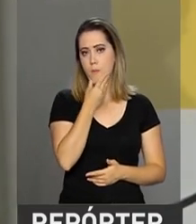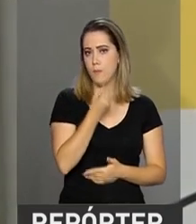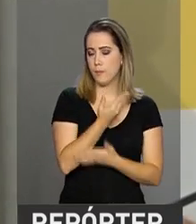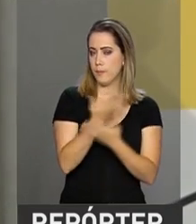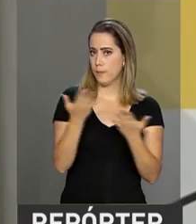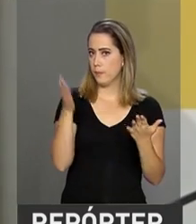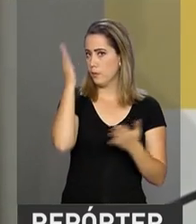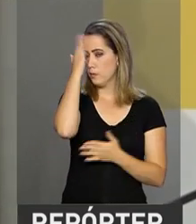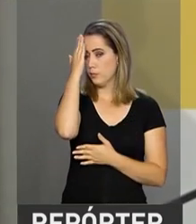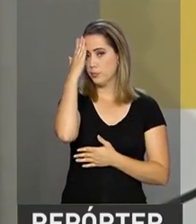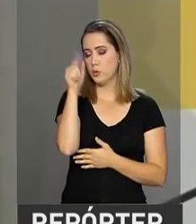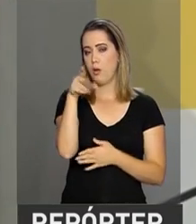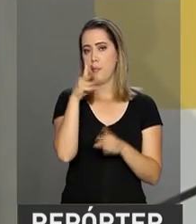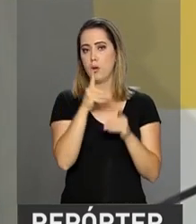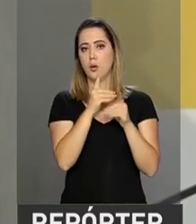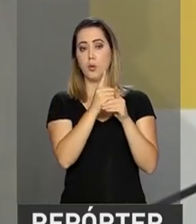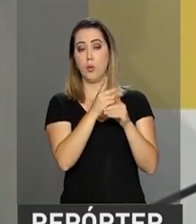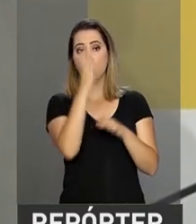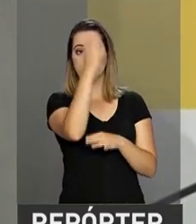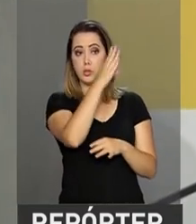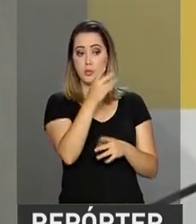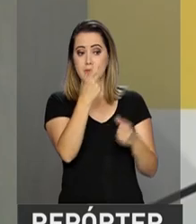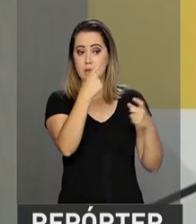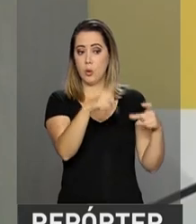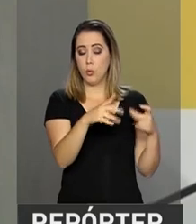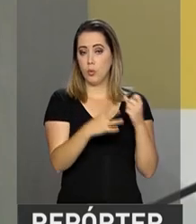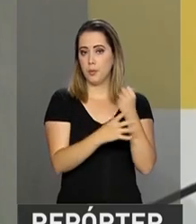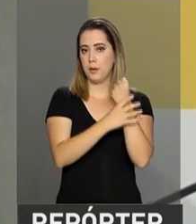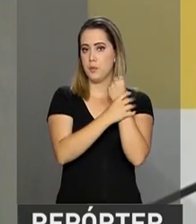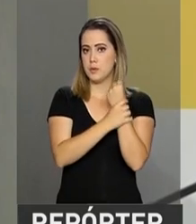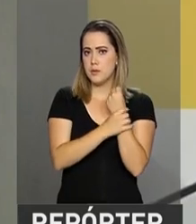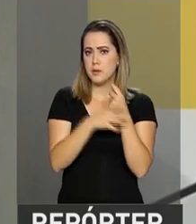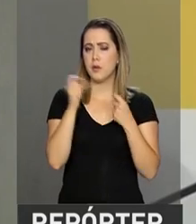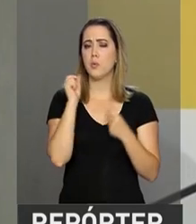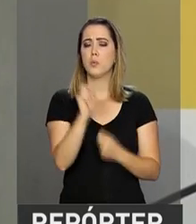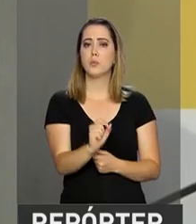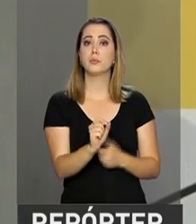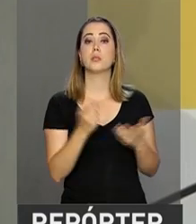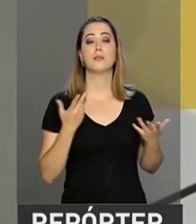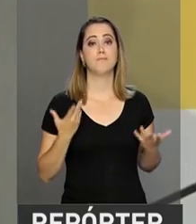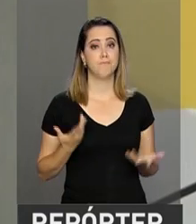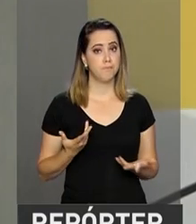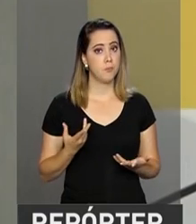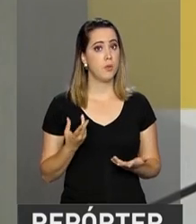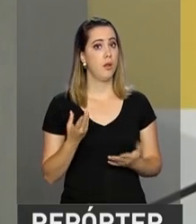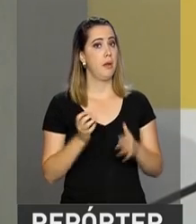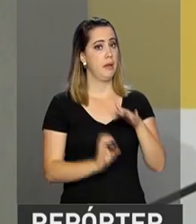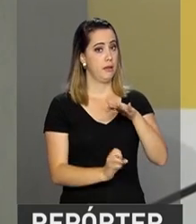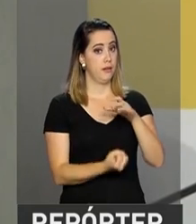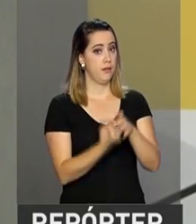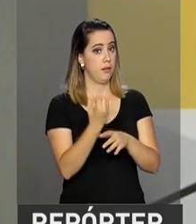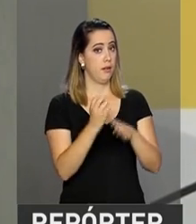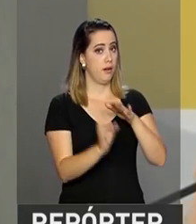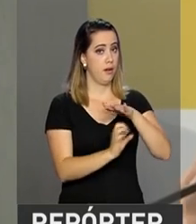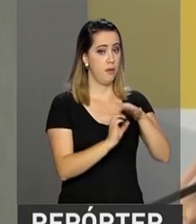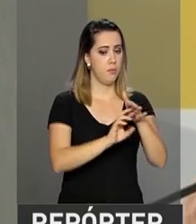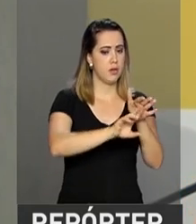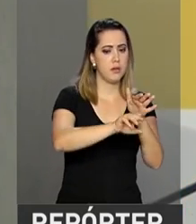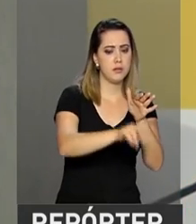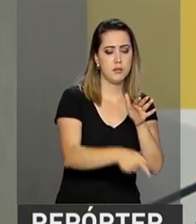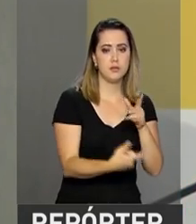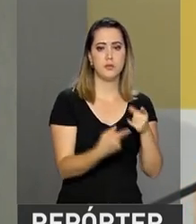encontrou no brasil um destino seguro para fazer negócios temos um povo